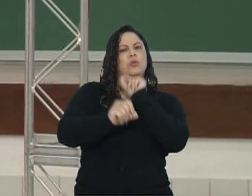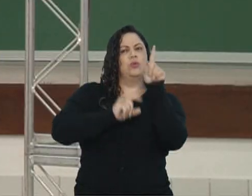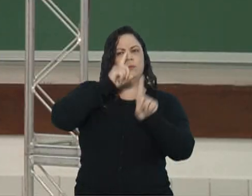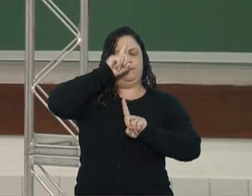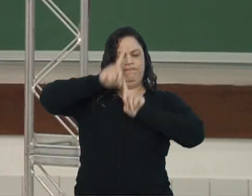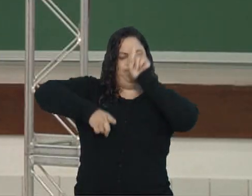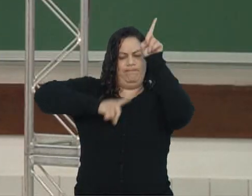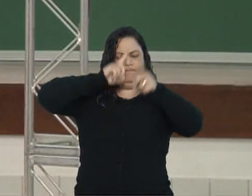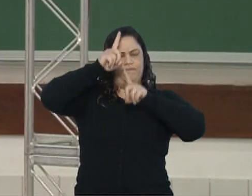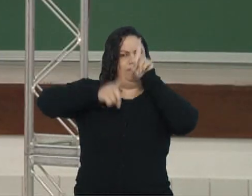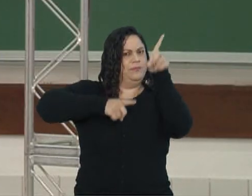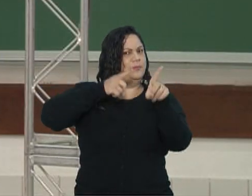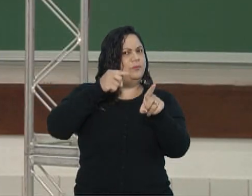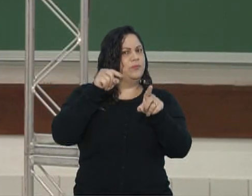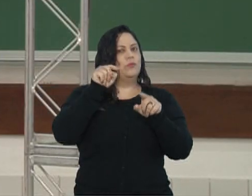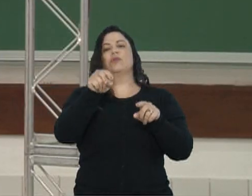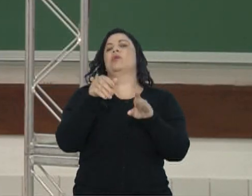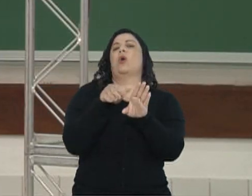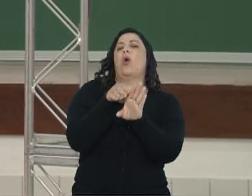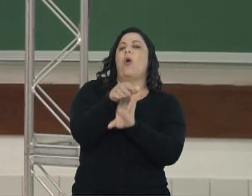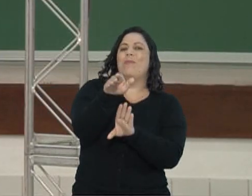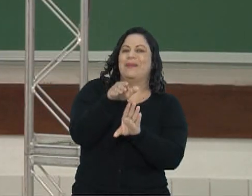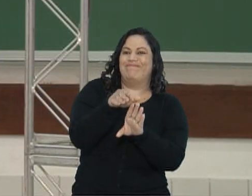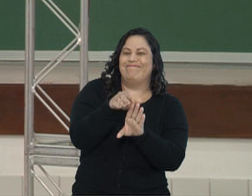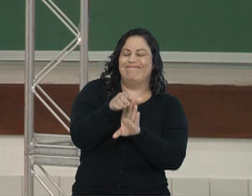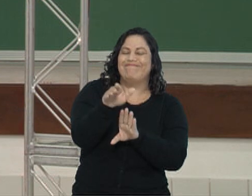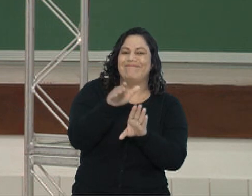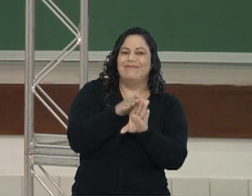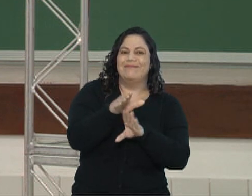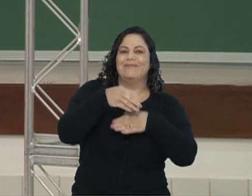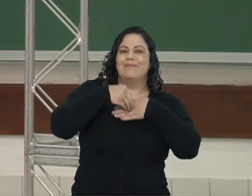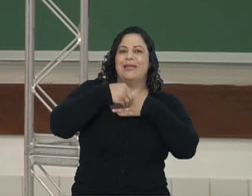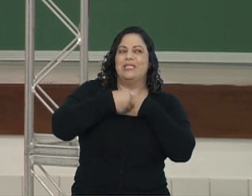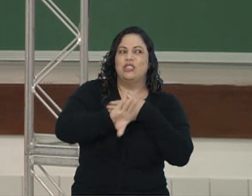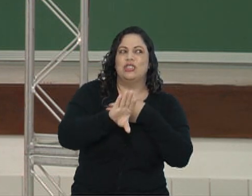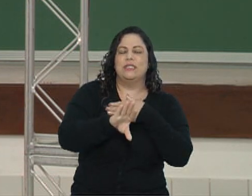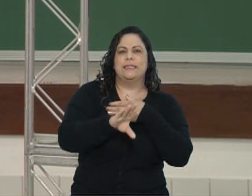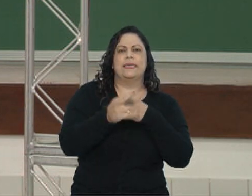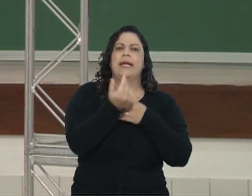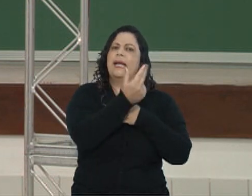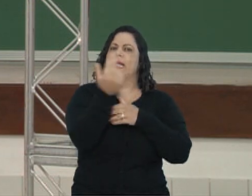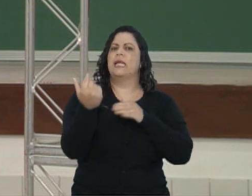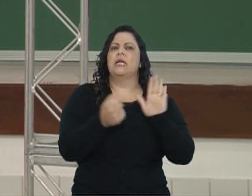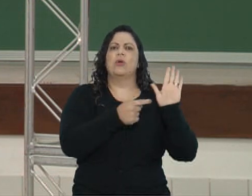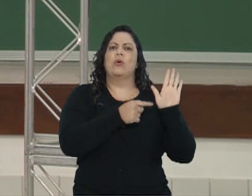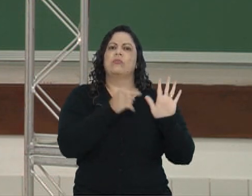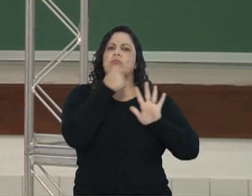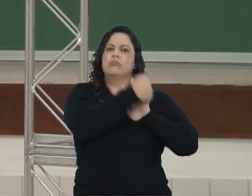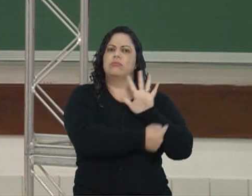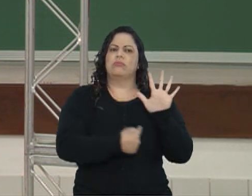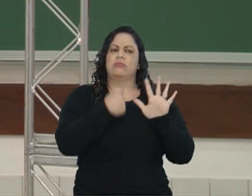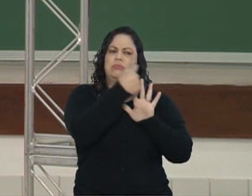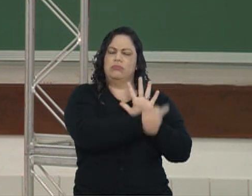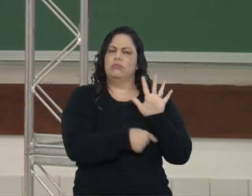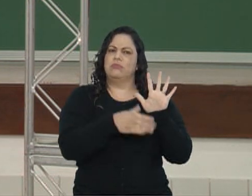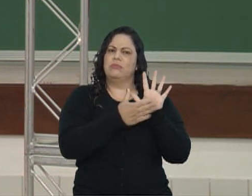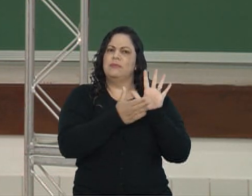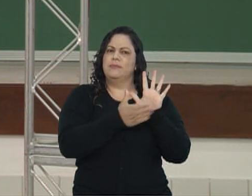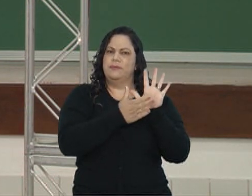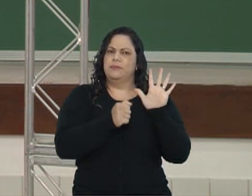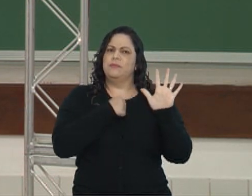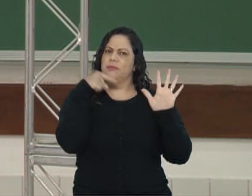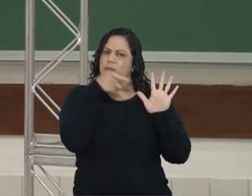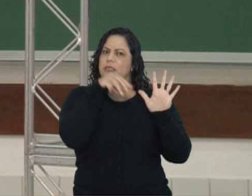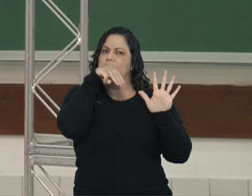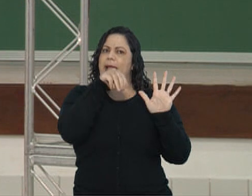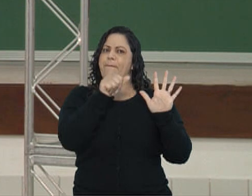atenção no que eu vou falar agora. A ditadura é como a nossa mão. exatamente como a nossa mão.